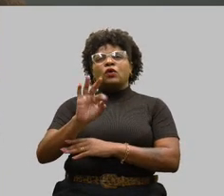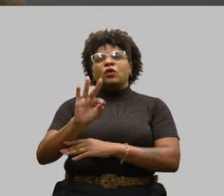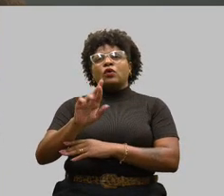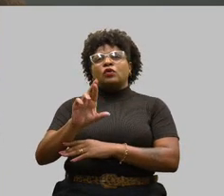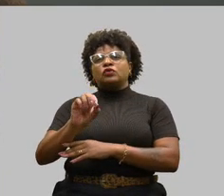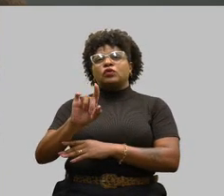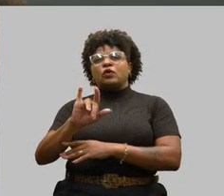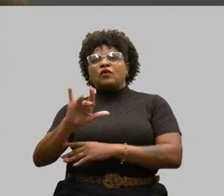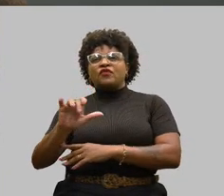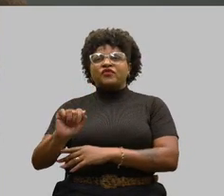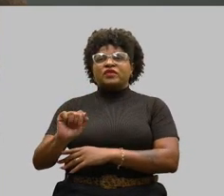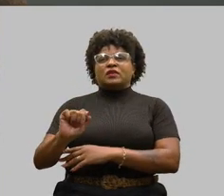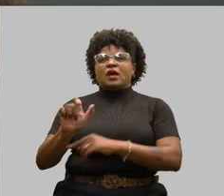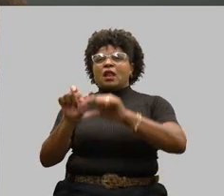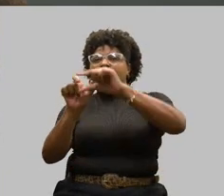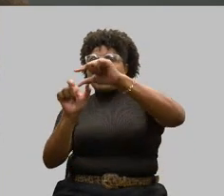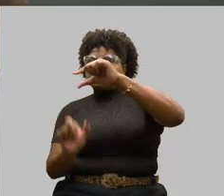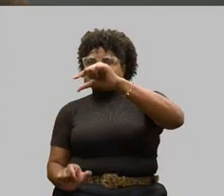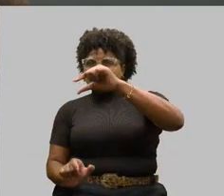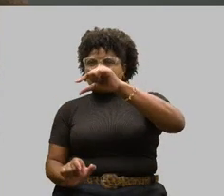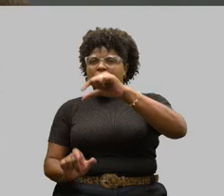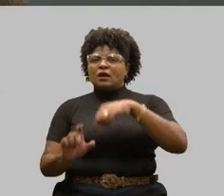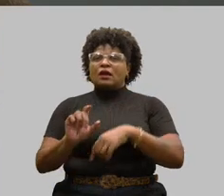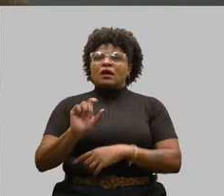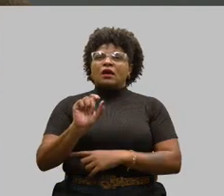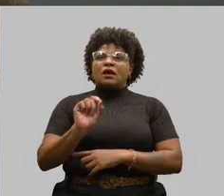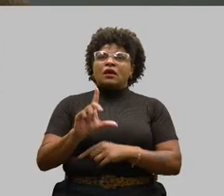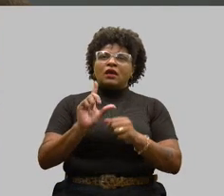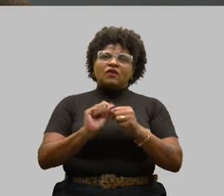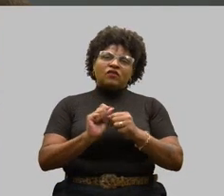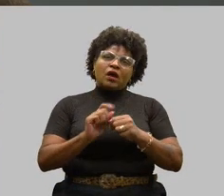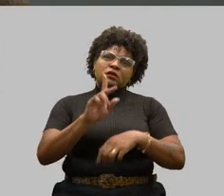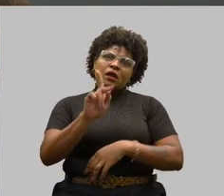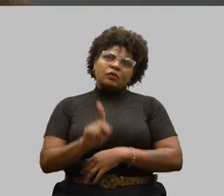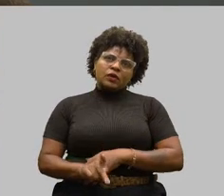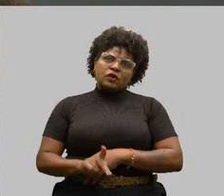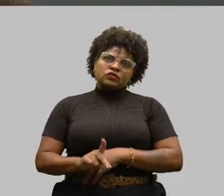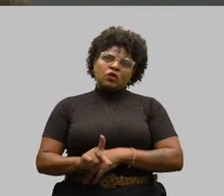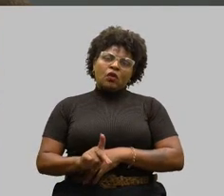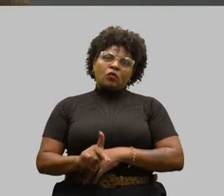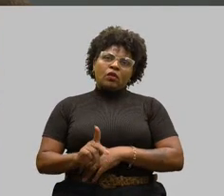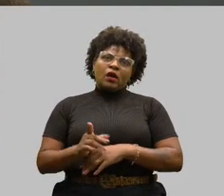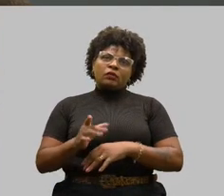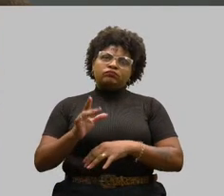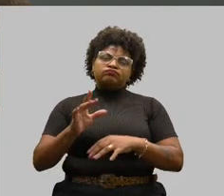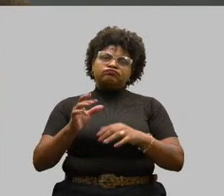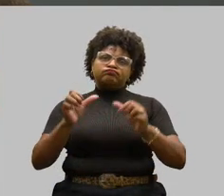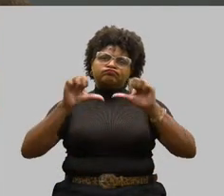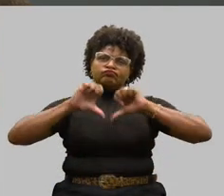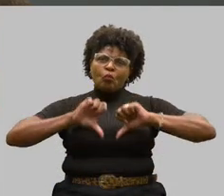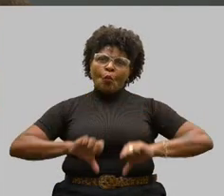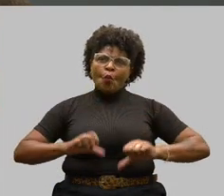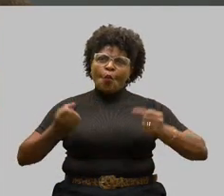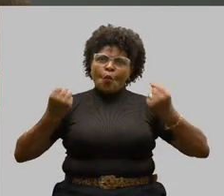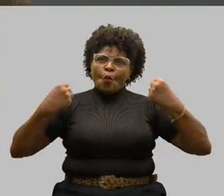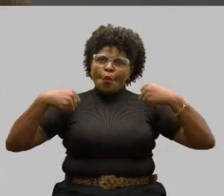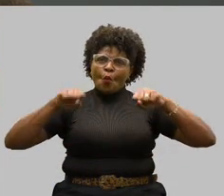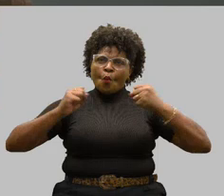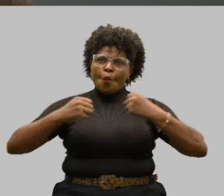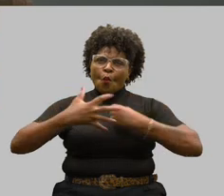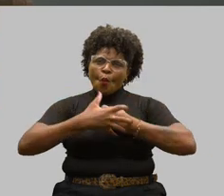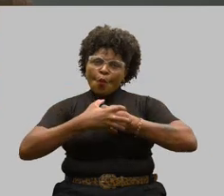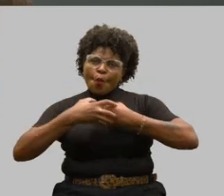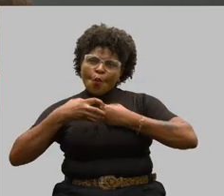faz com que a pessoa perca musculação e o corpo vira praticamente